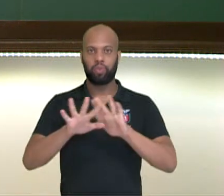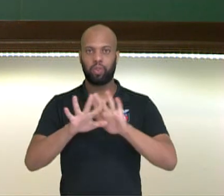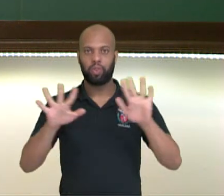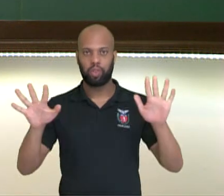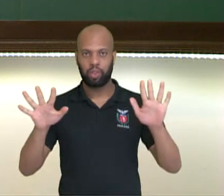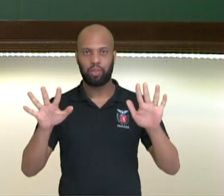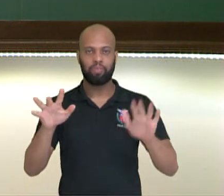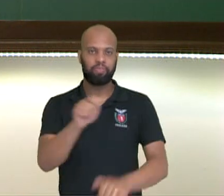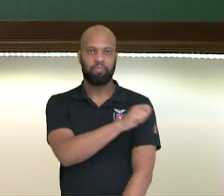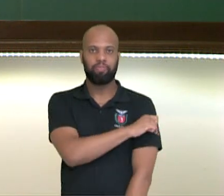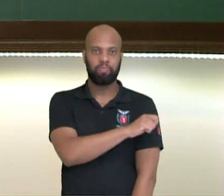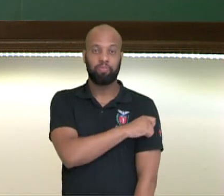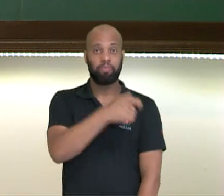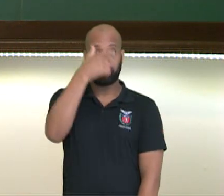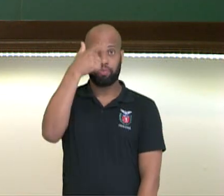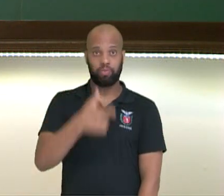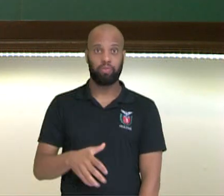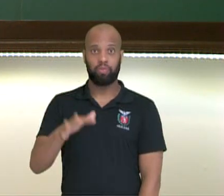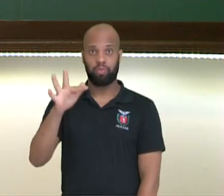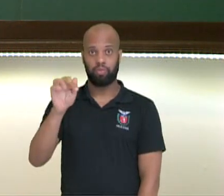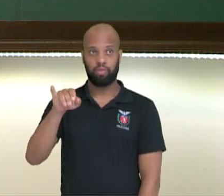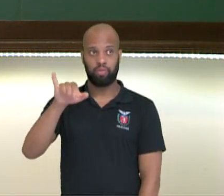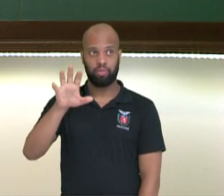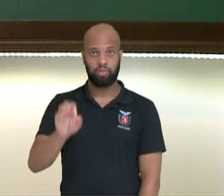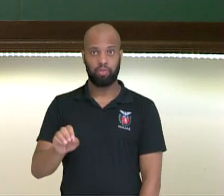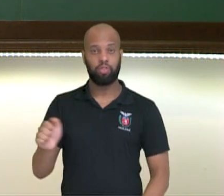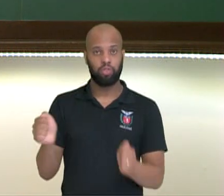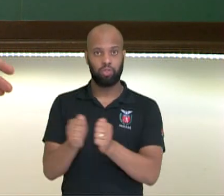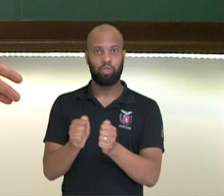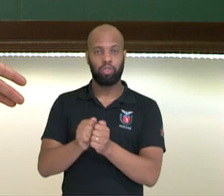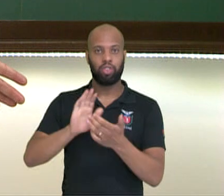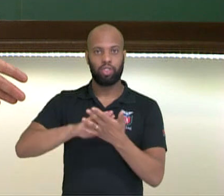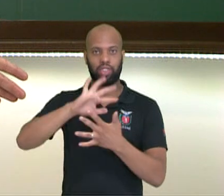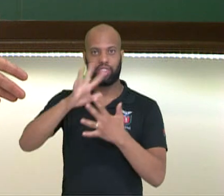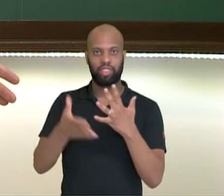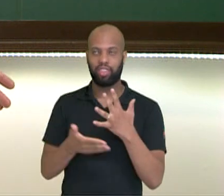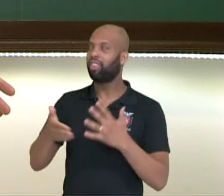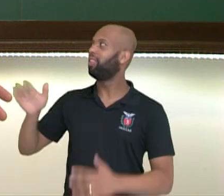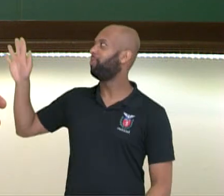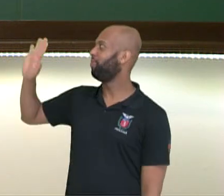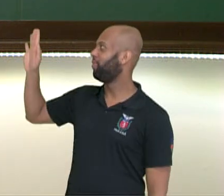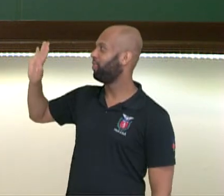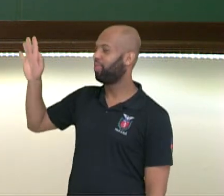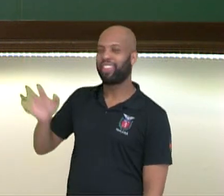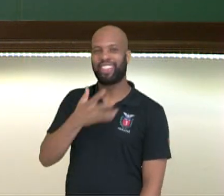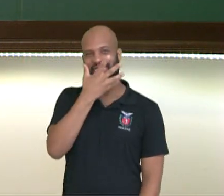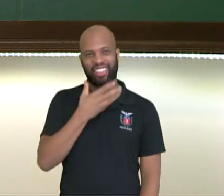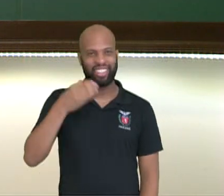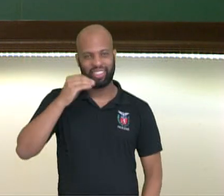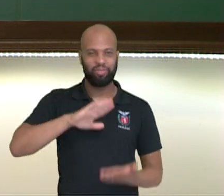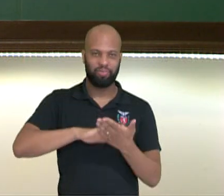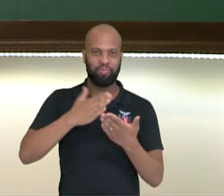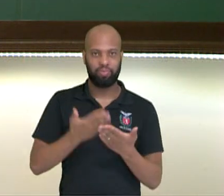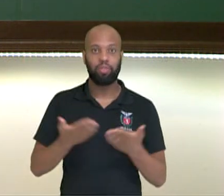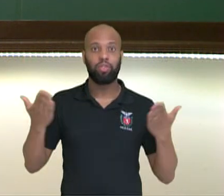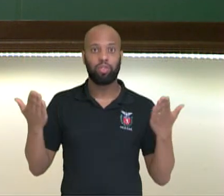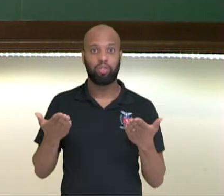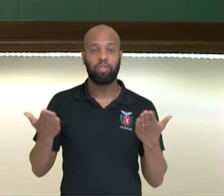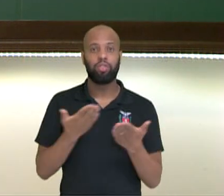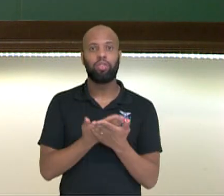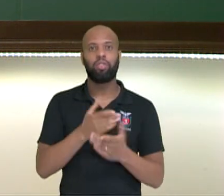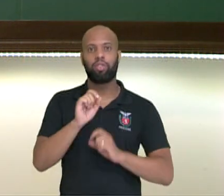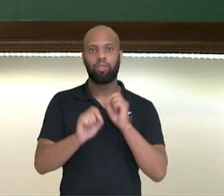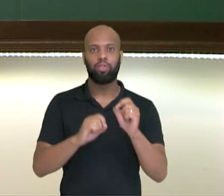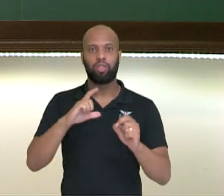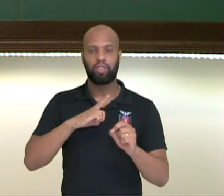Olá, galera. Aqui é o professor Fábio. Aqui ao meu lado, o Natan, nosso intérprete. Hoje a aula é sobre